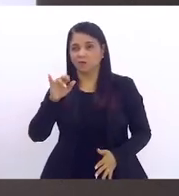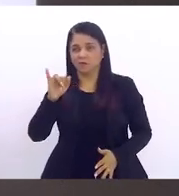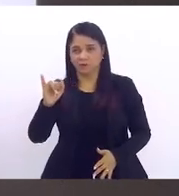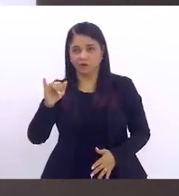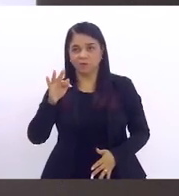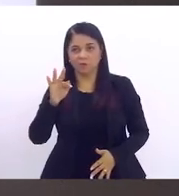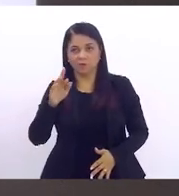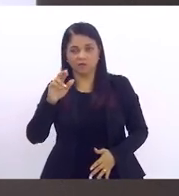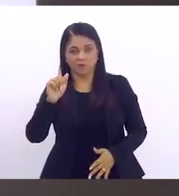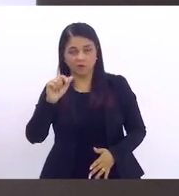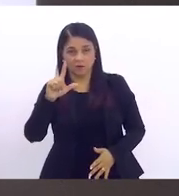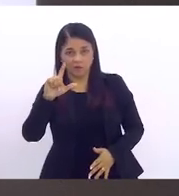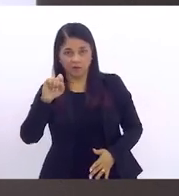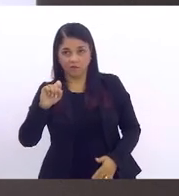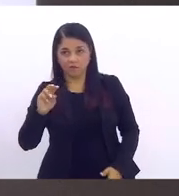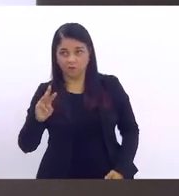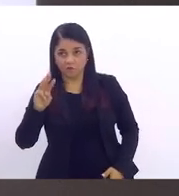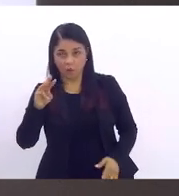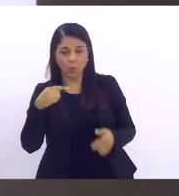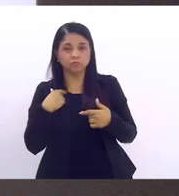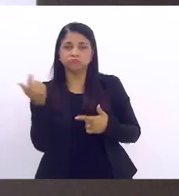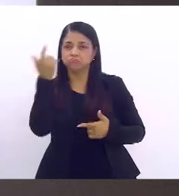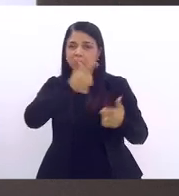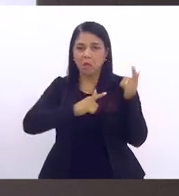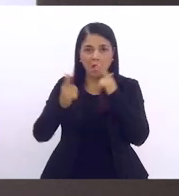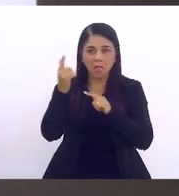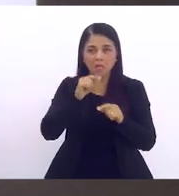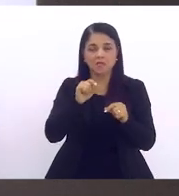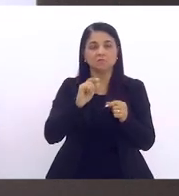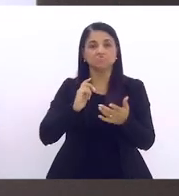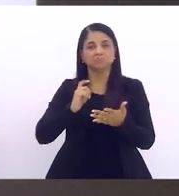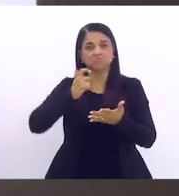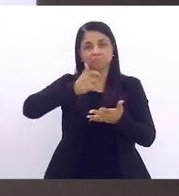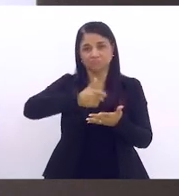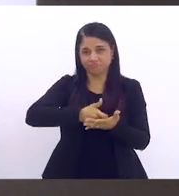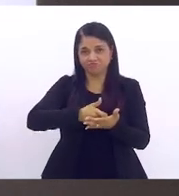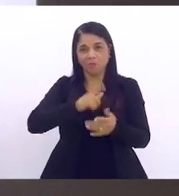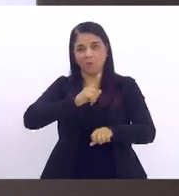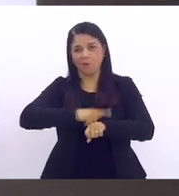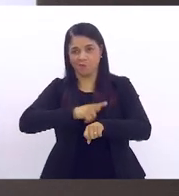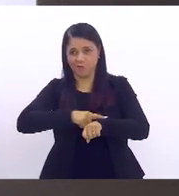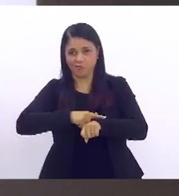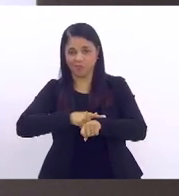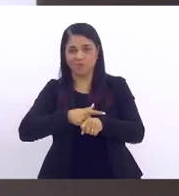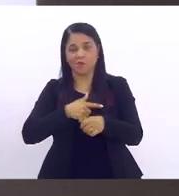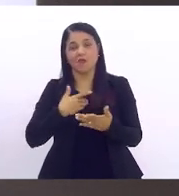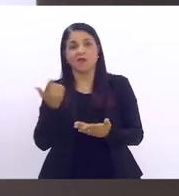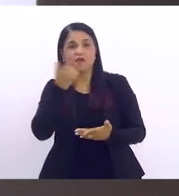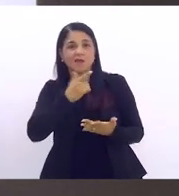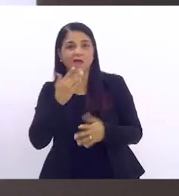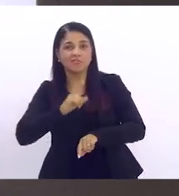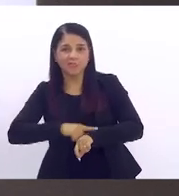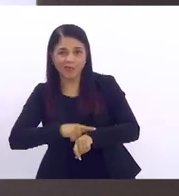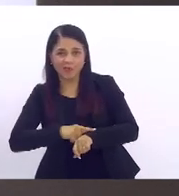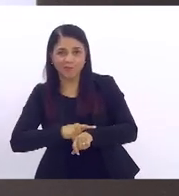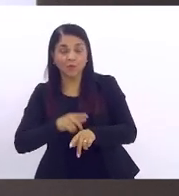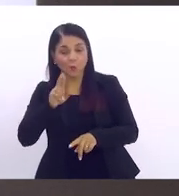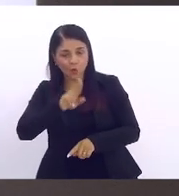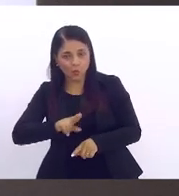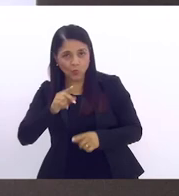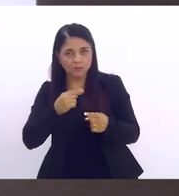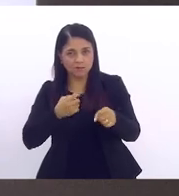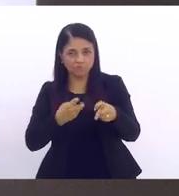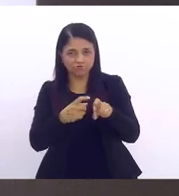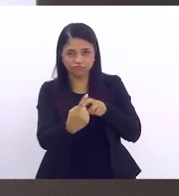ganham com diversos benefícios mais comodidade na hora de pagar gan de tempo quanto mais usa a rodovia